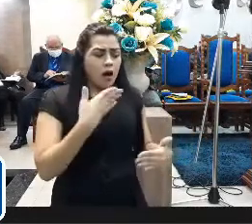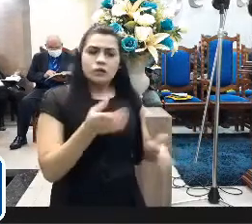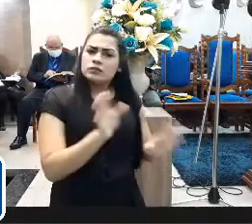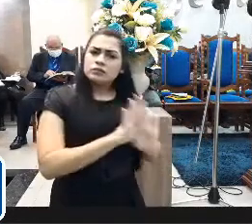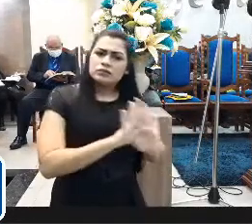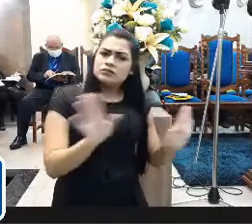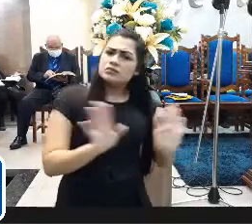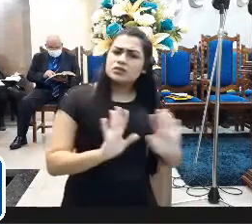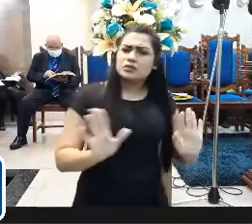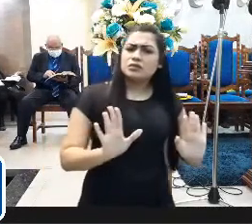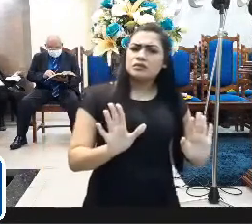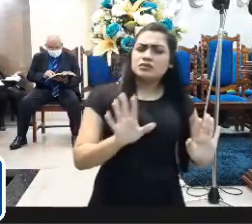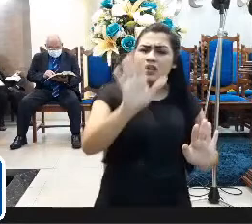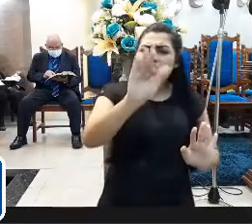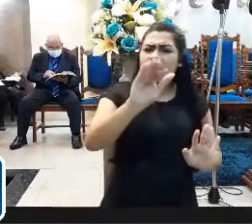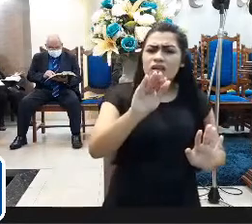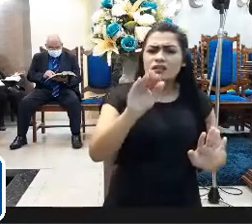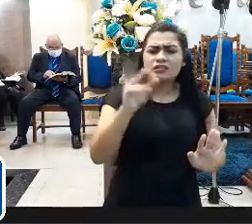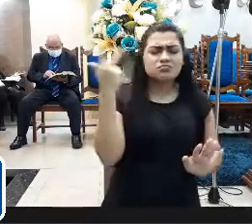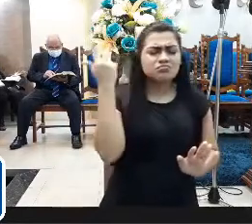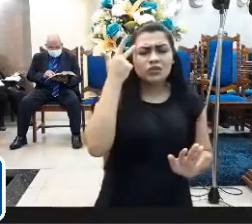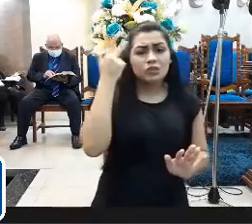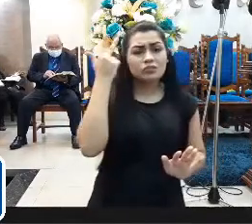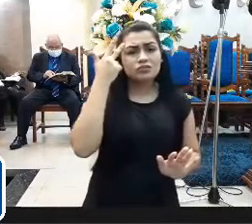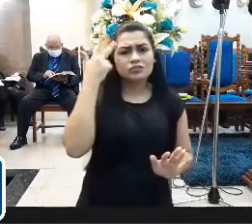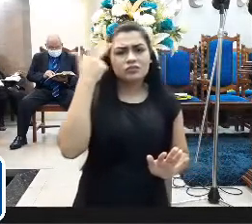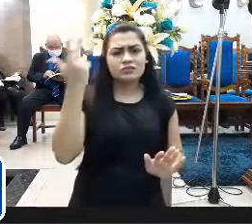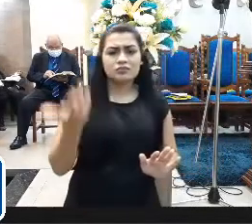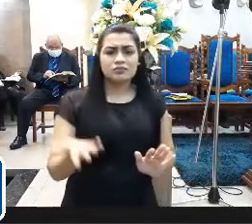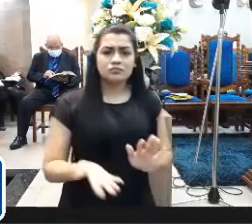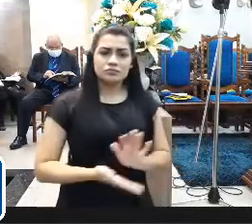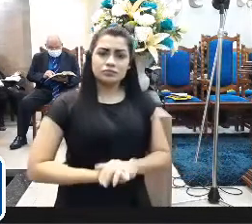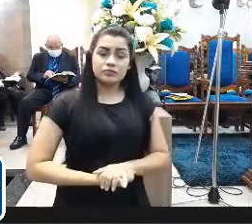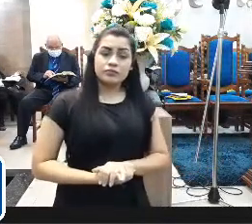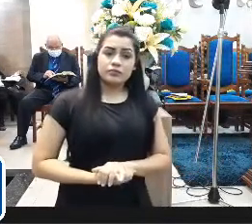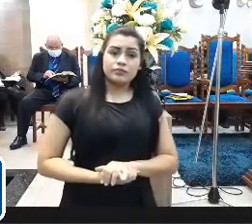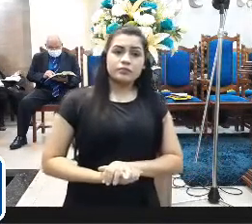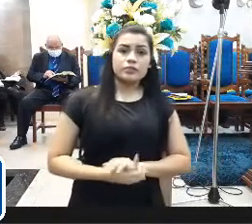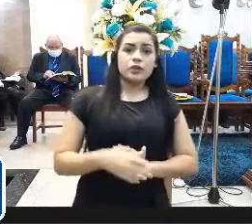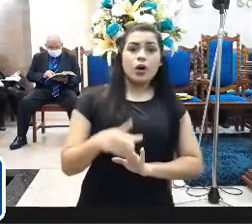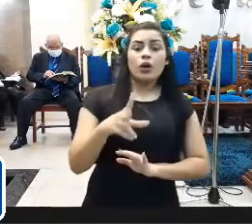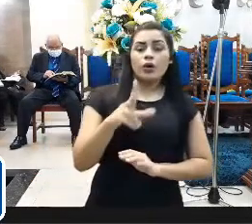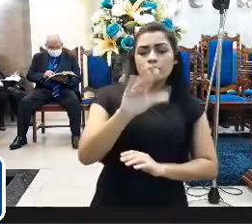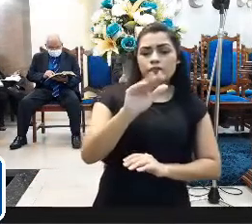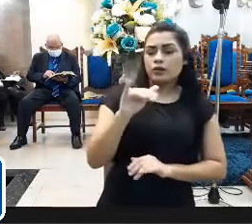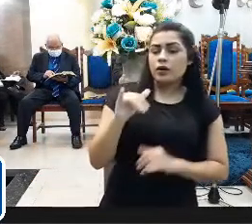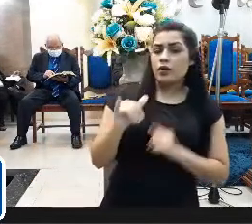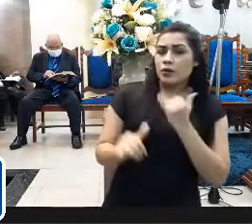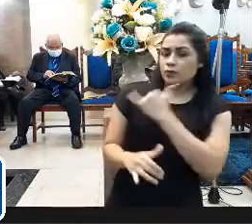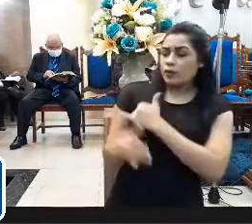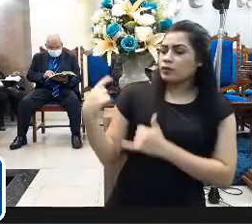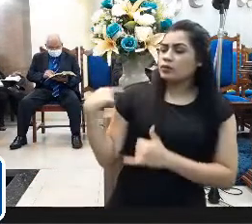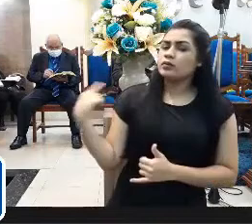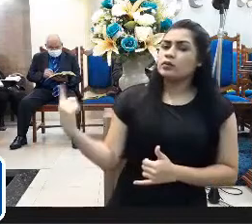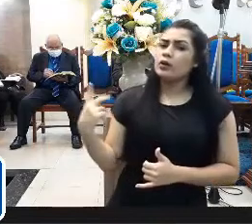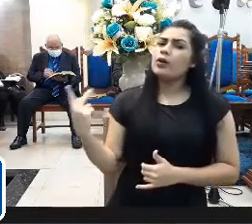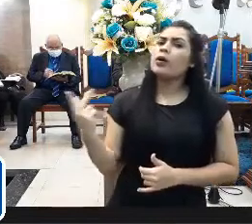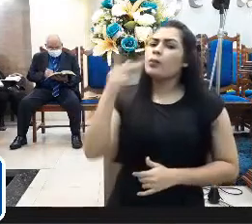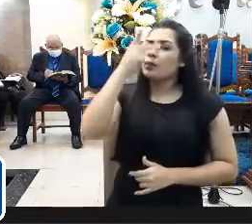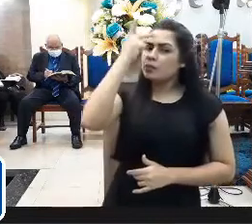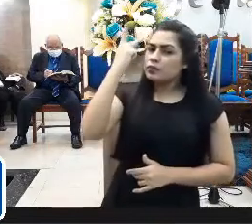é normal. Eita, Jesus. Dá para você dizer a alguém que está do seu lado aí, prova na vida de